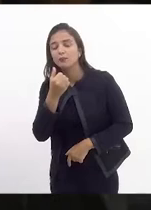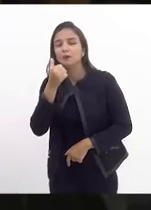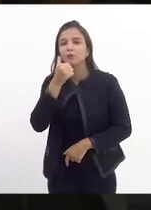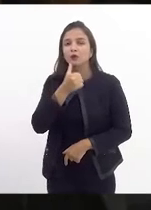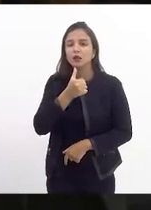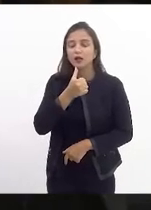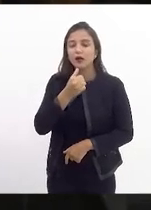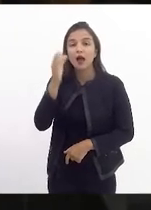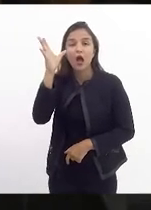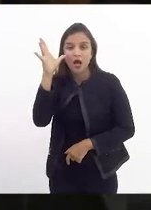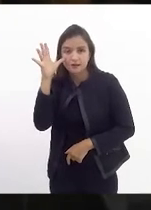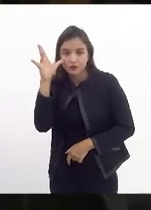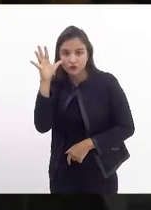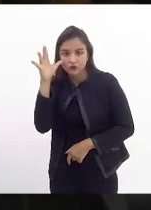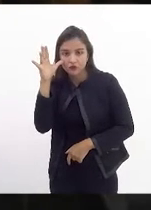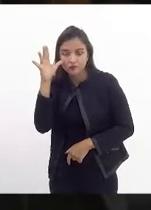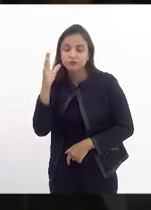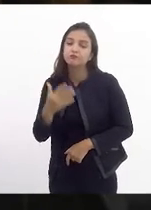telespectadores,